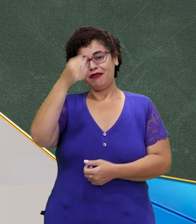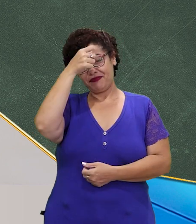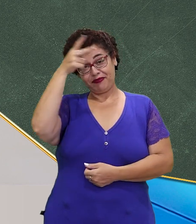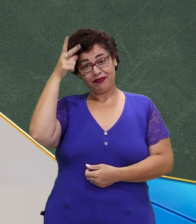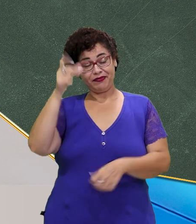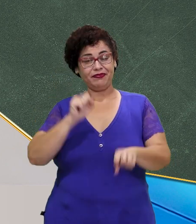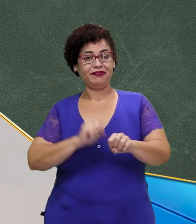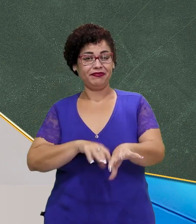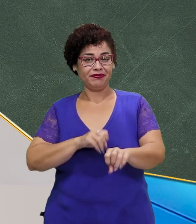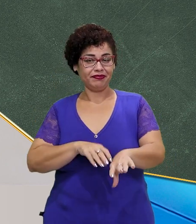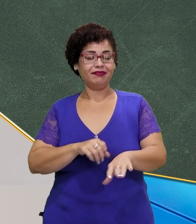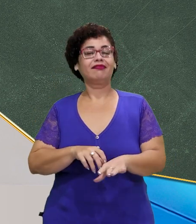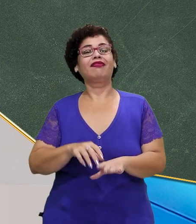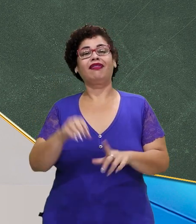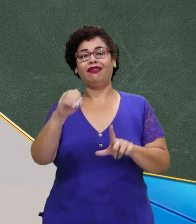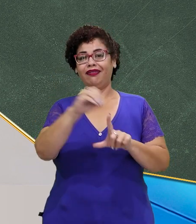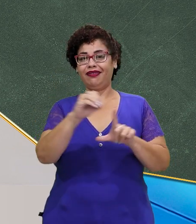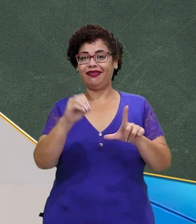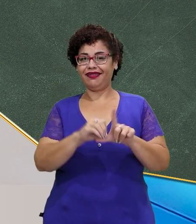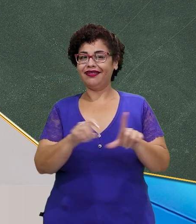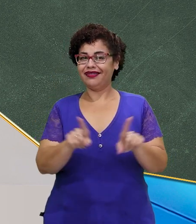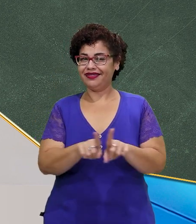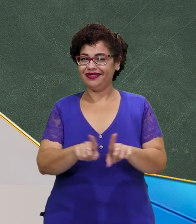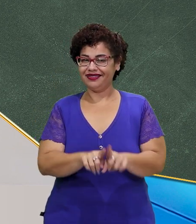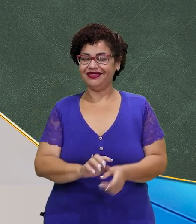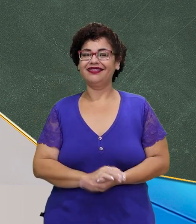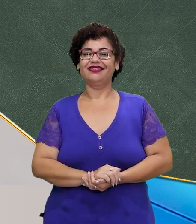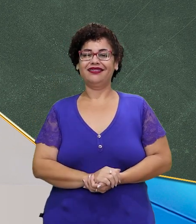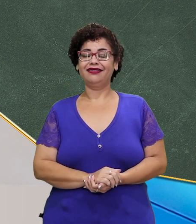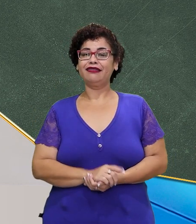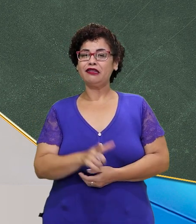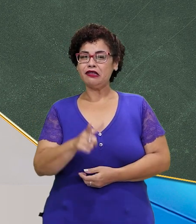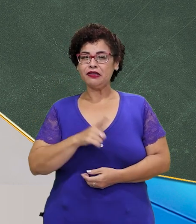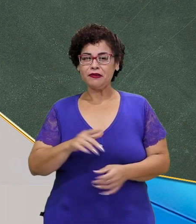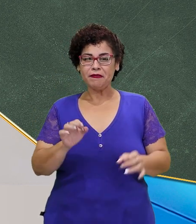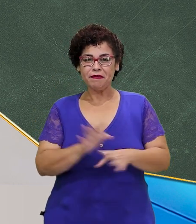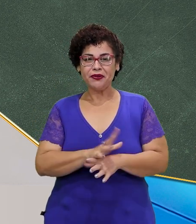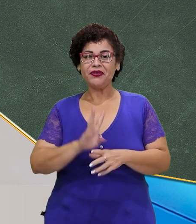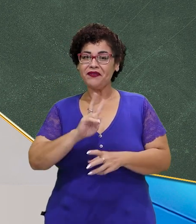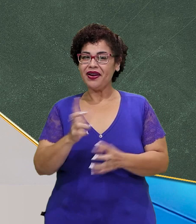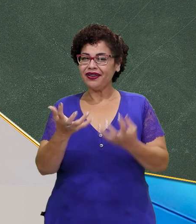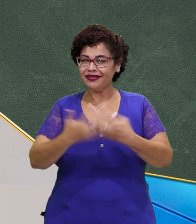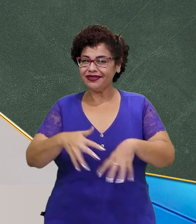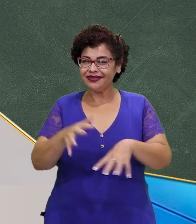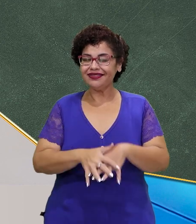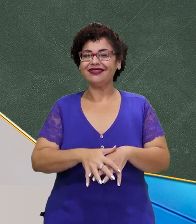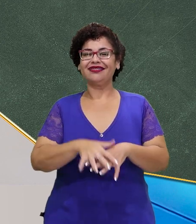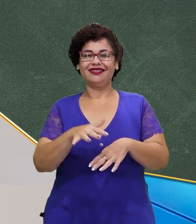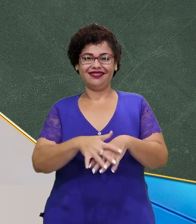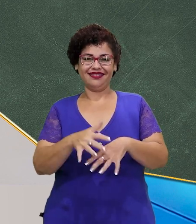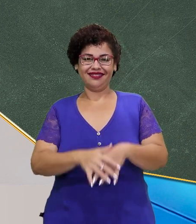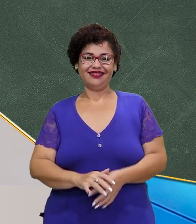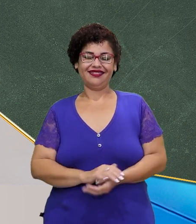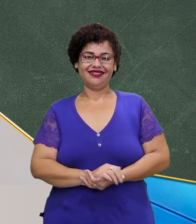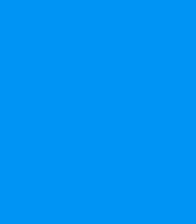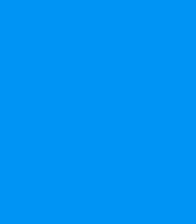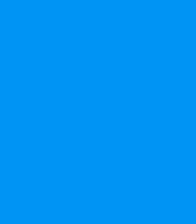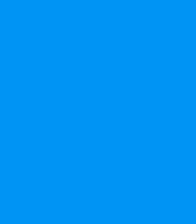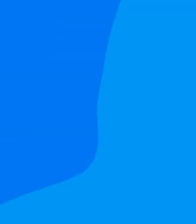Secretaria Municipal de Educação e a TV UFG. Prepare-se para dar um match com a